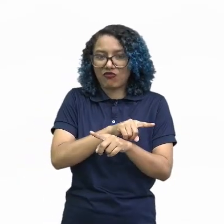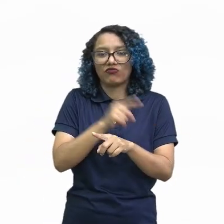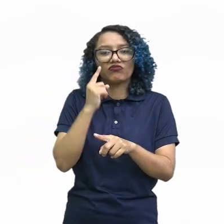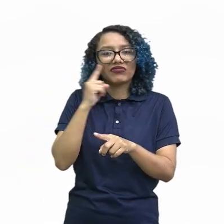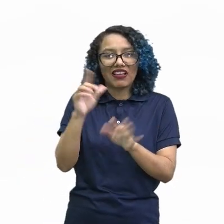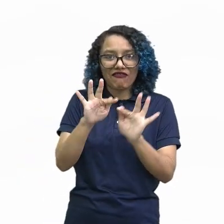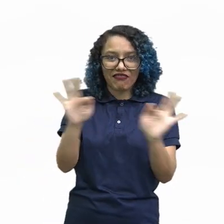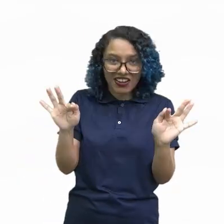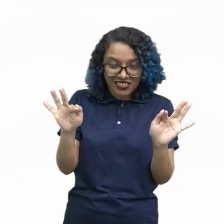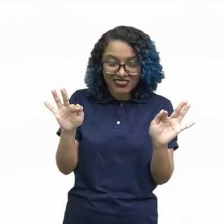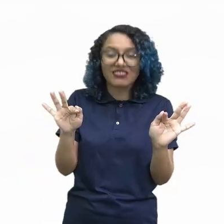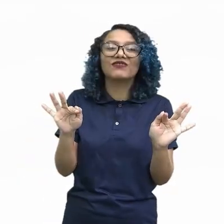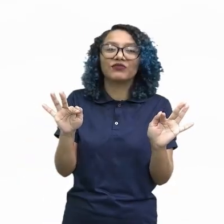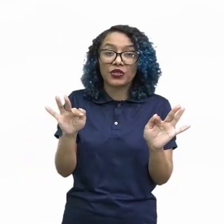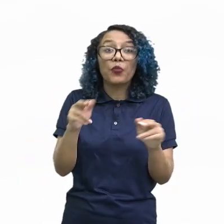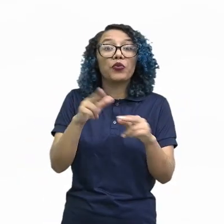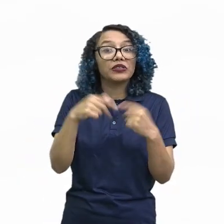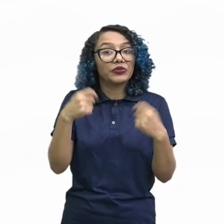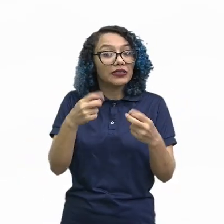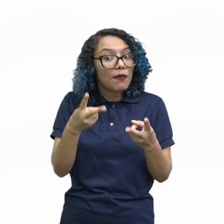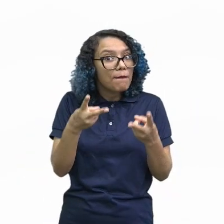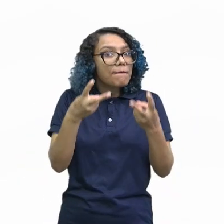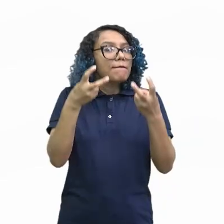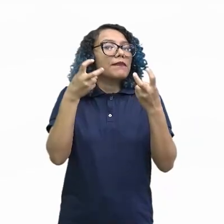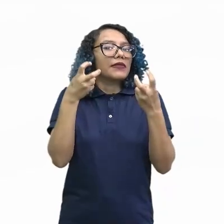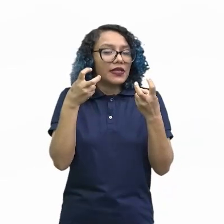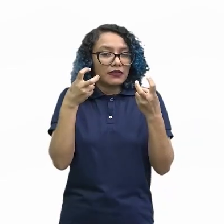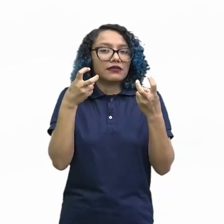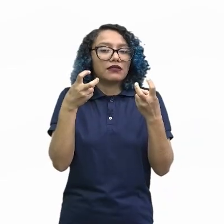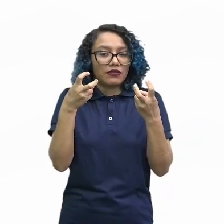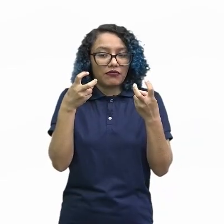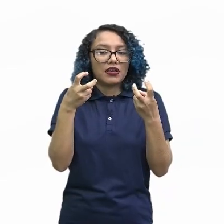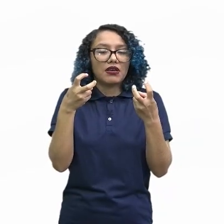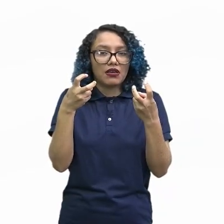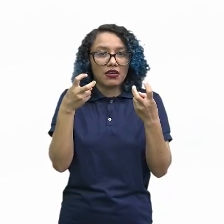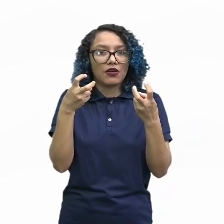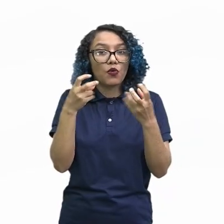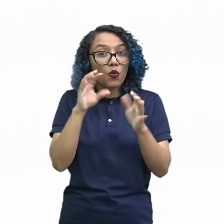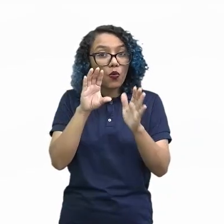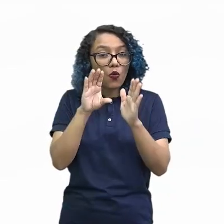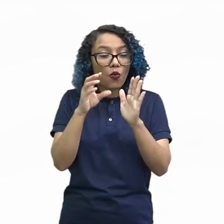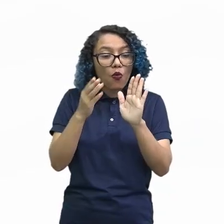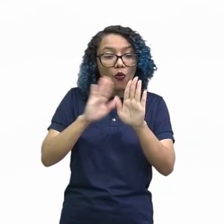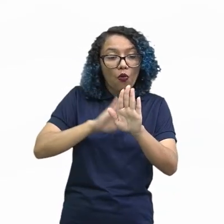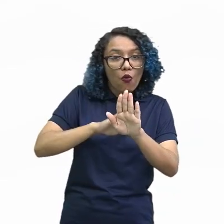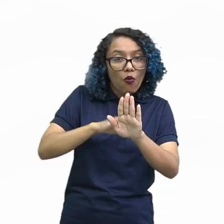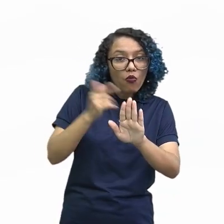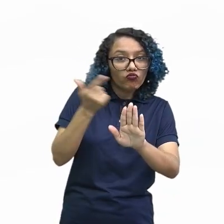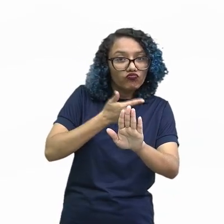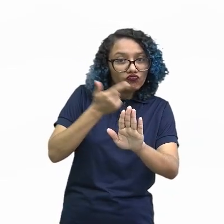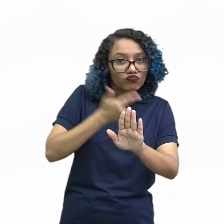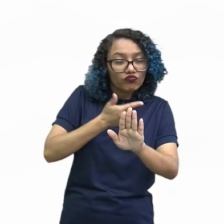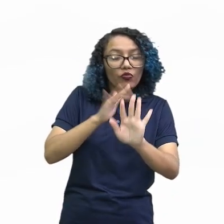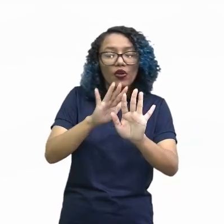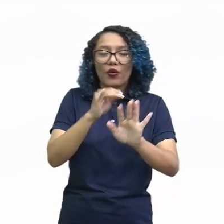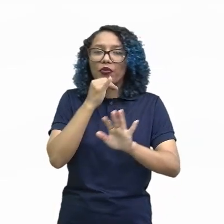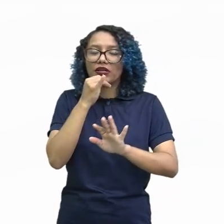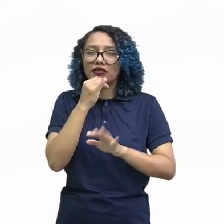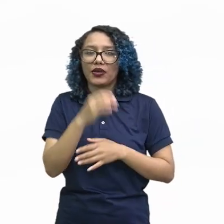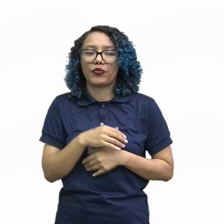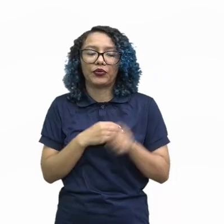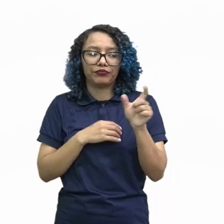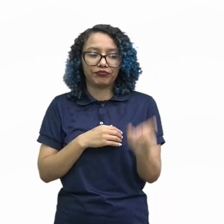afirmação, ok? Então é preciso perceber bem essa ideia, essa ironia. Imagina aquele colega que